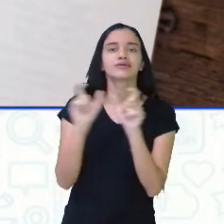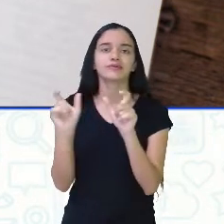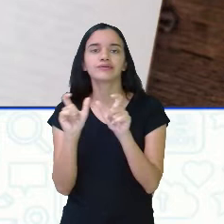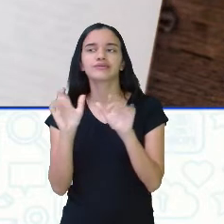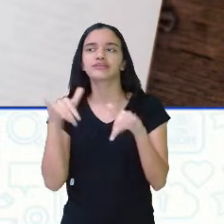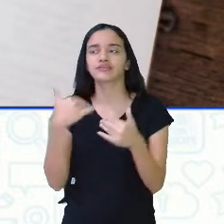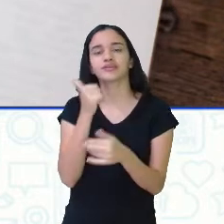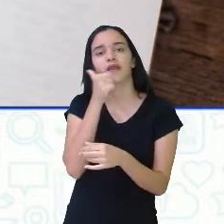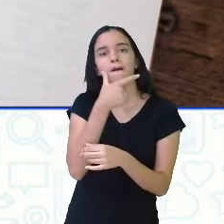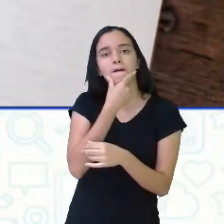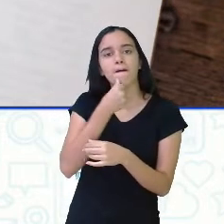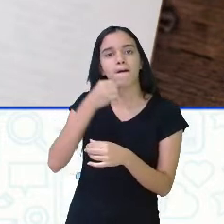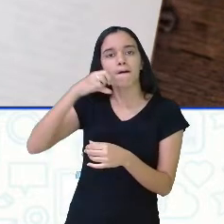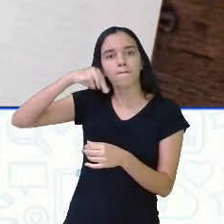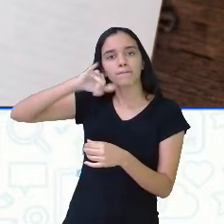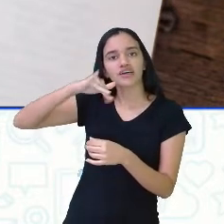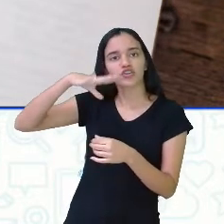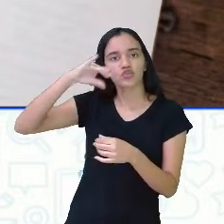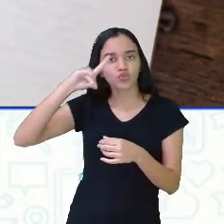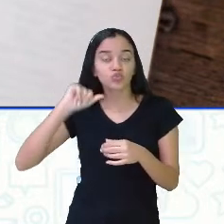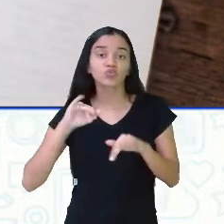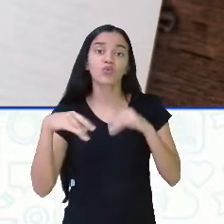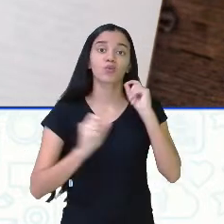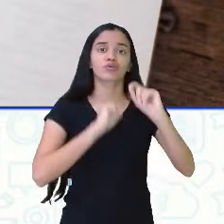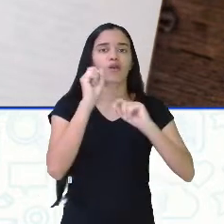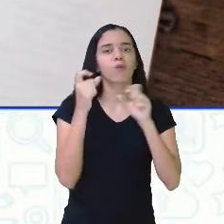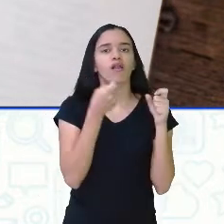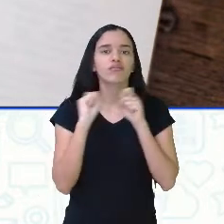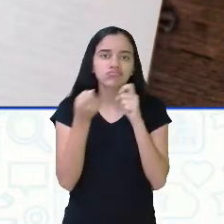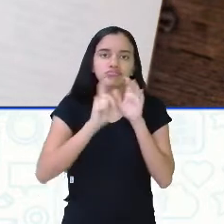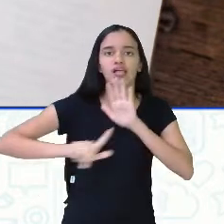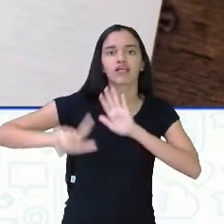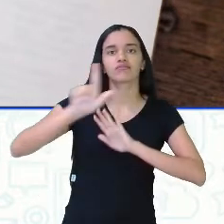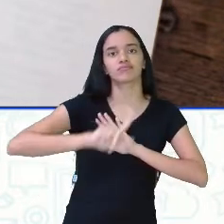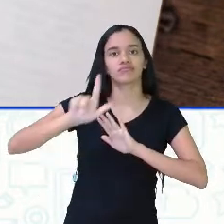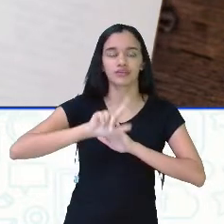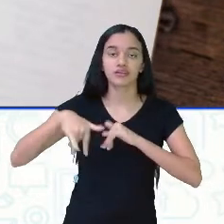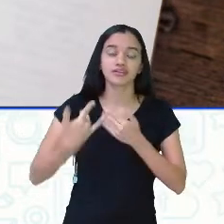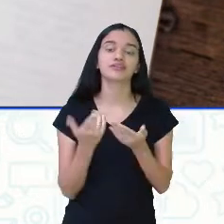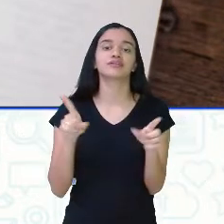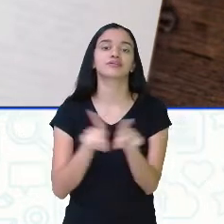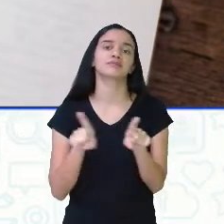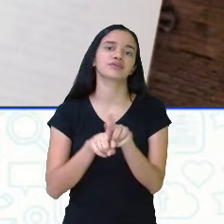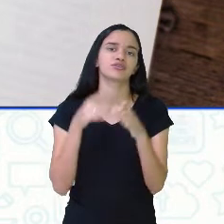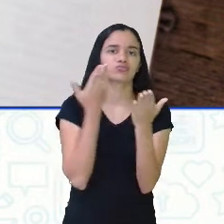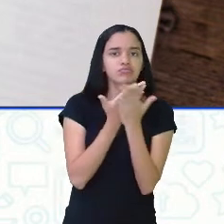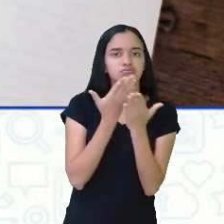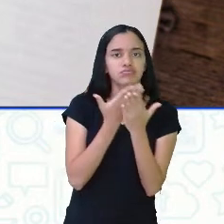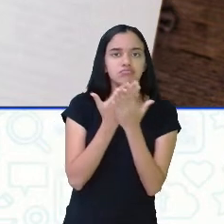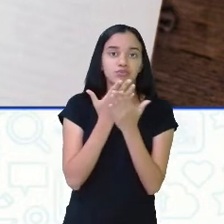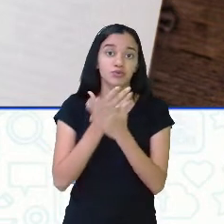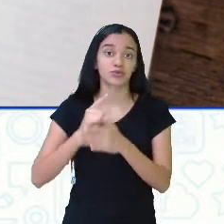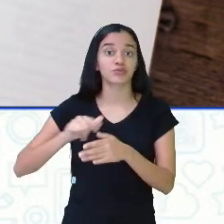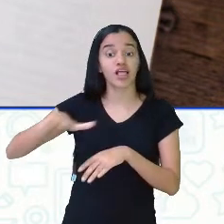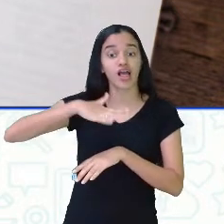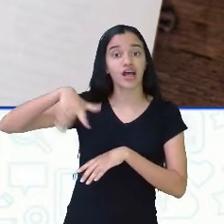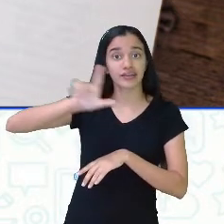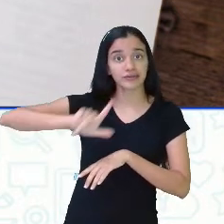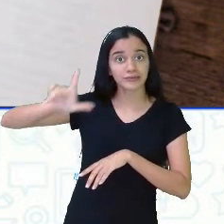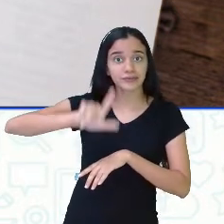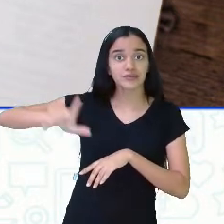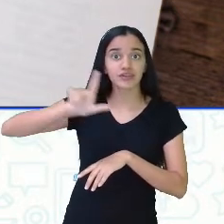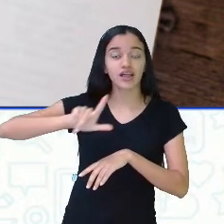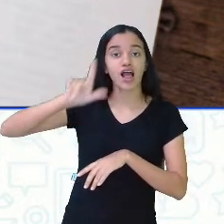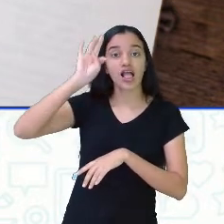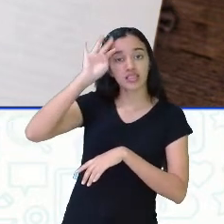Massude Moisés, que é um crítico literário, um estudioso da literatura, um